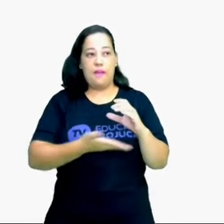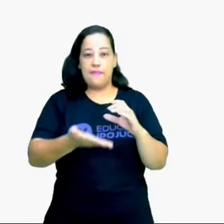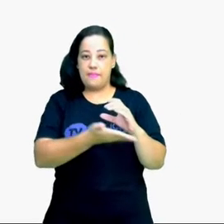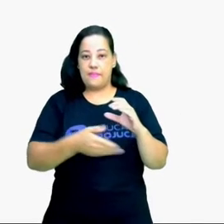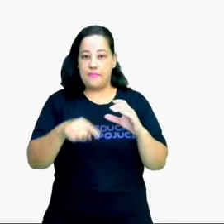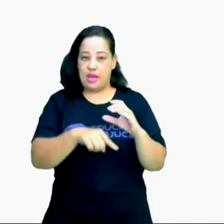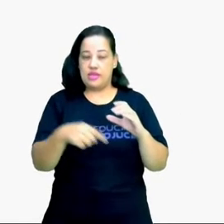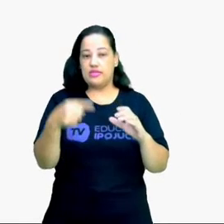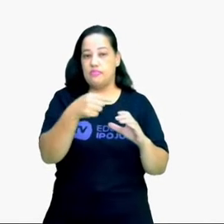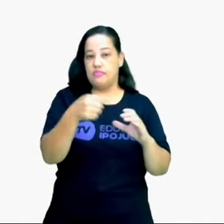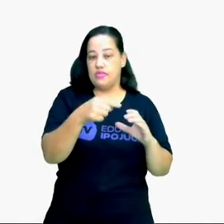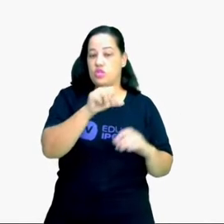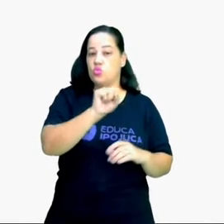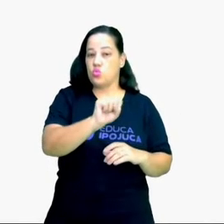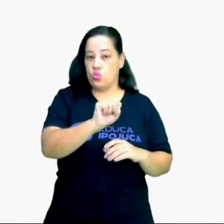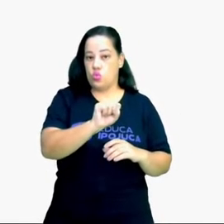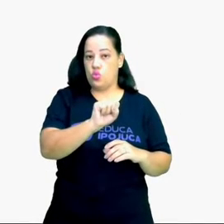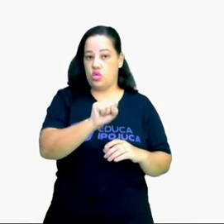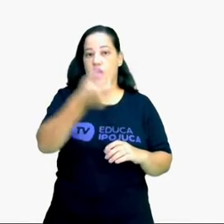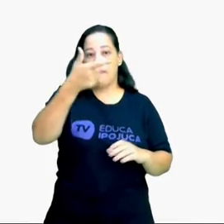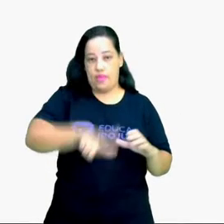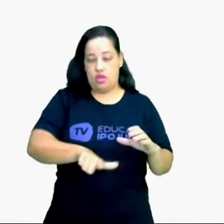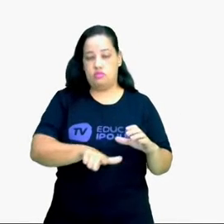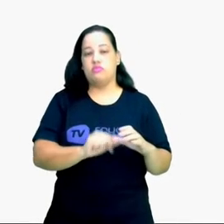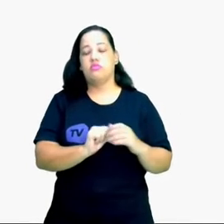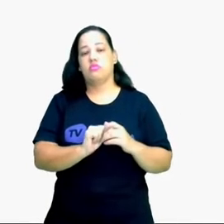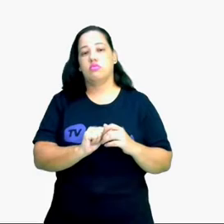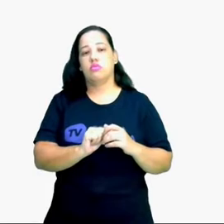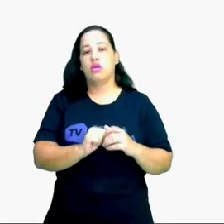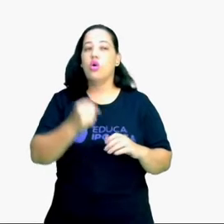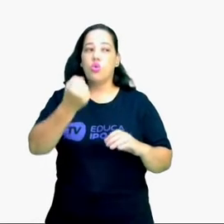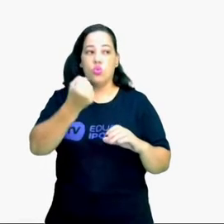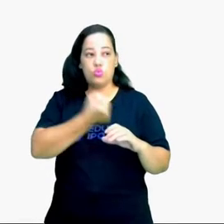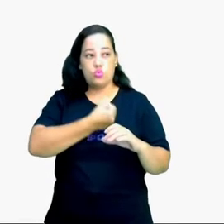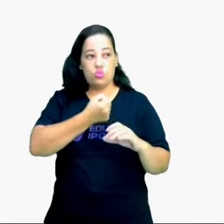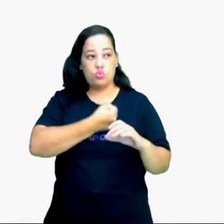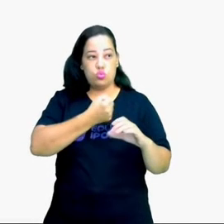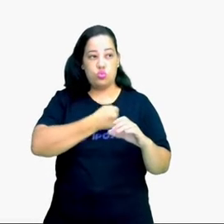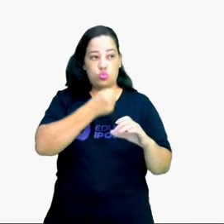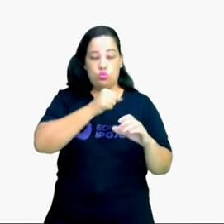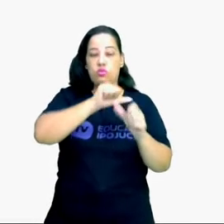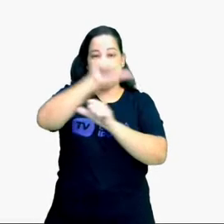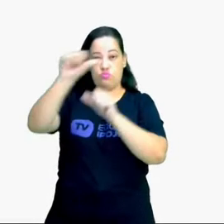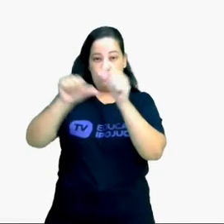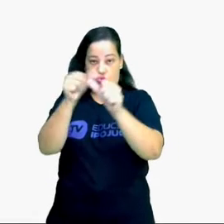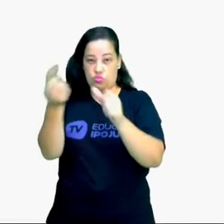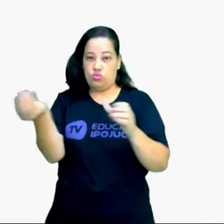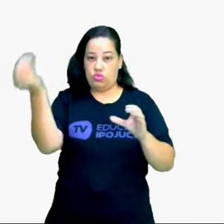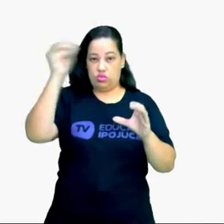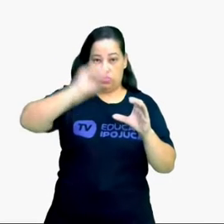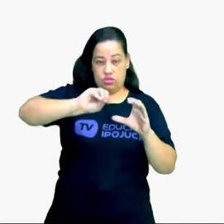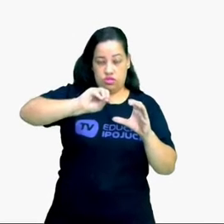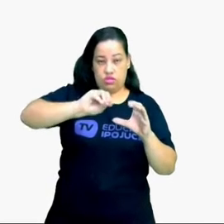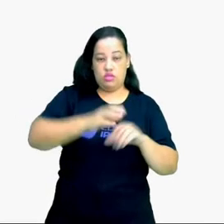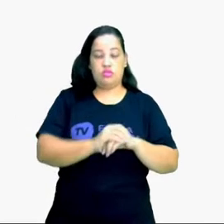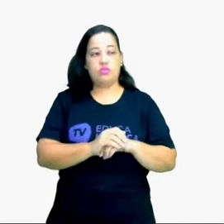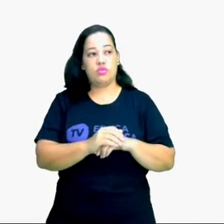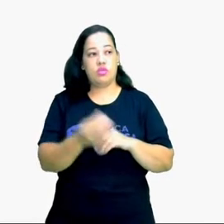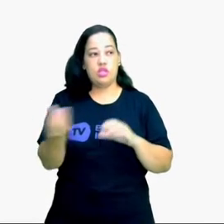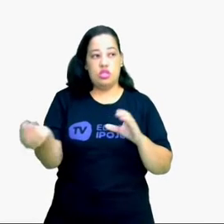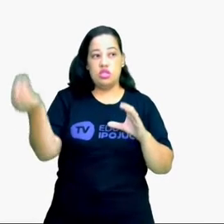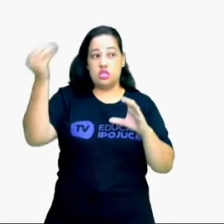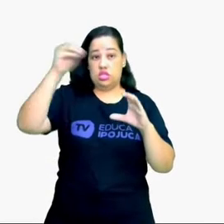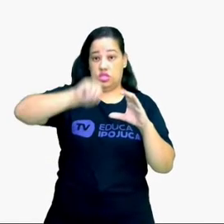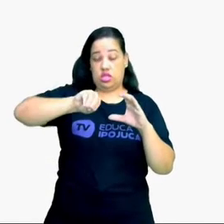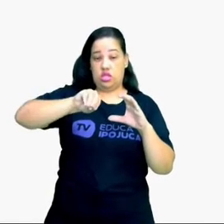8. Repete a base. O numerador vem para dentro, ok? Dentro